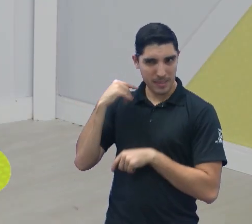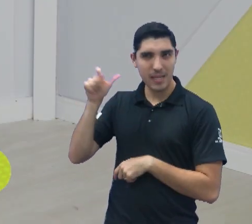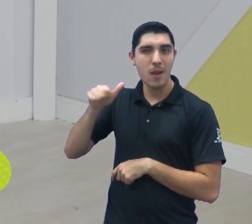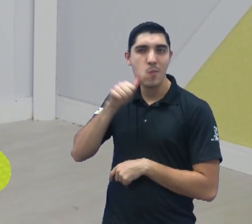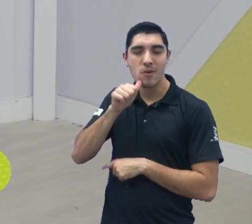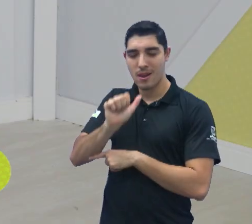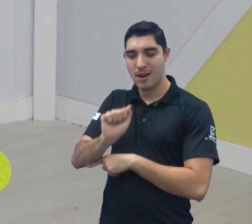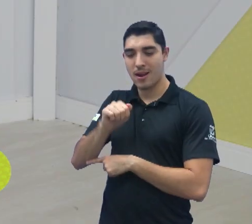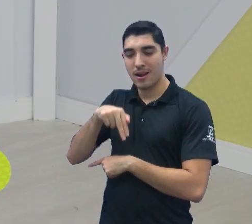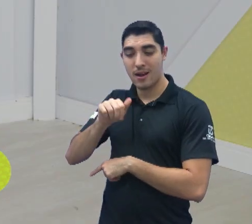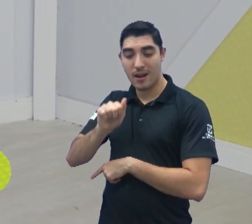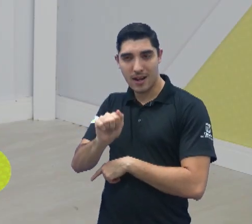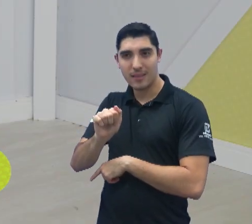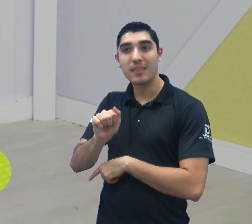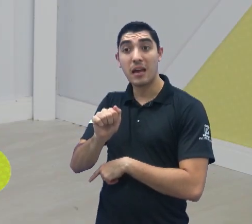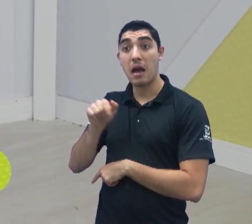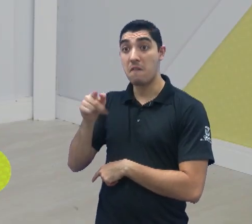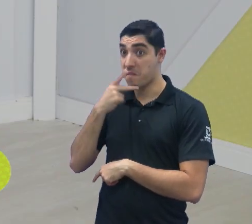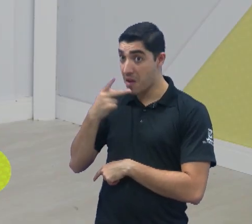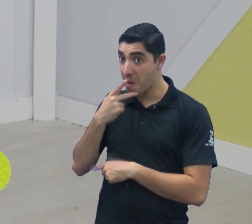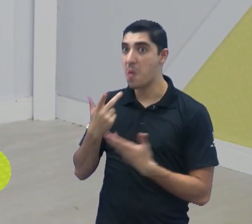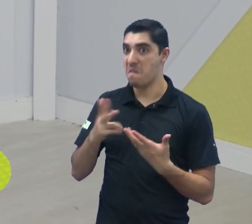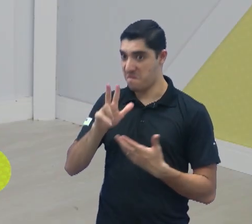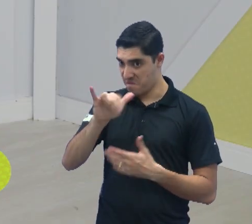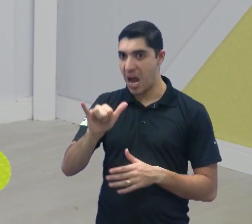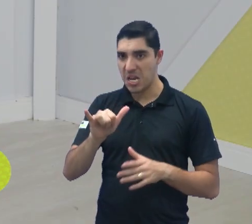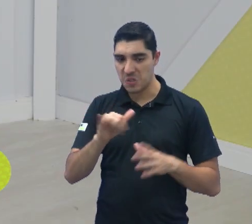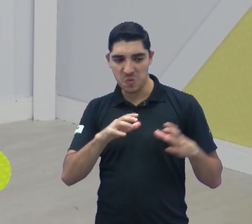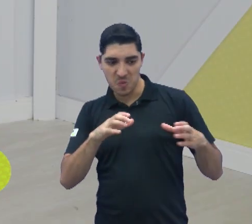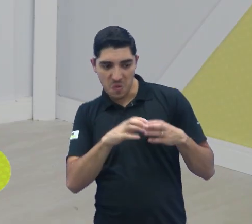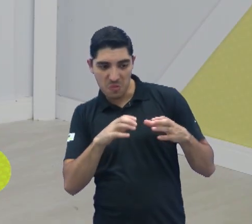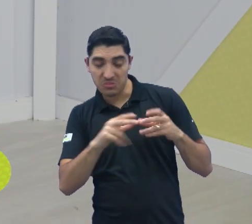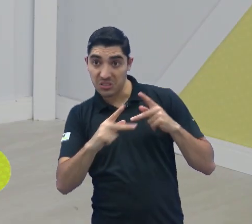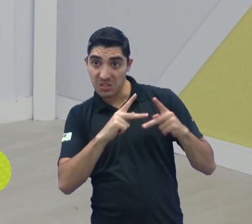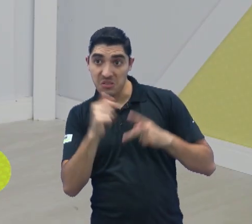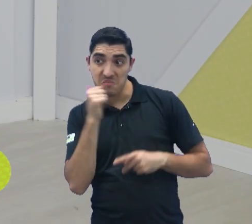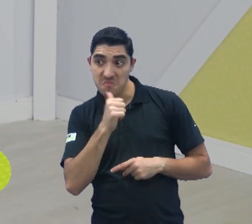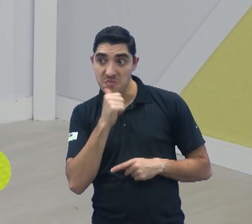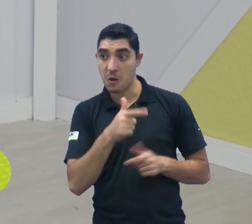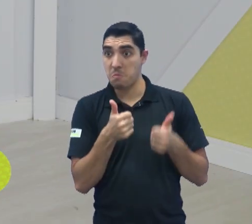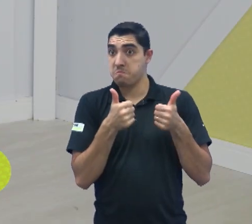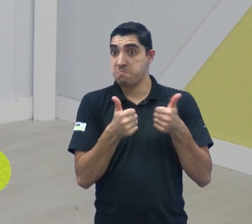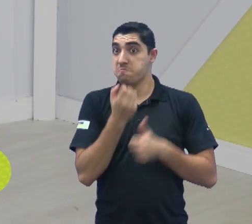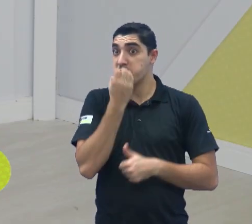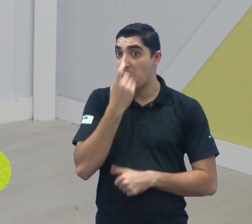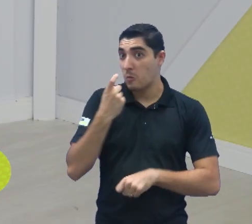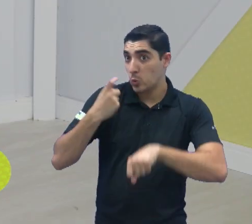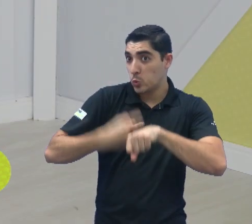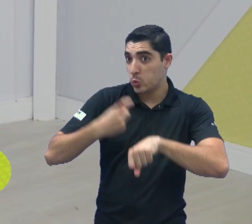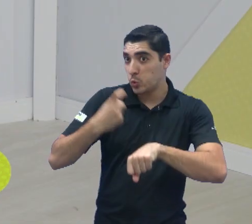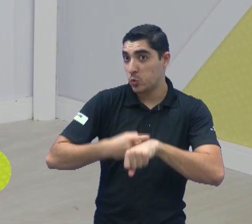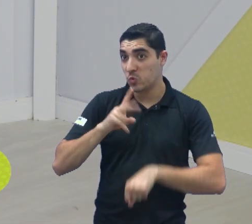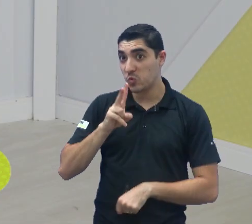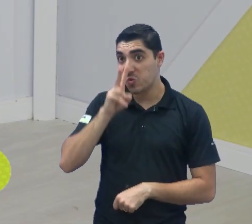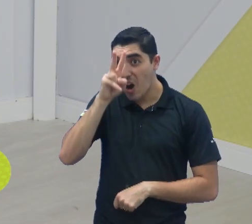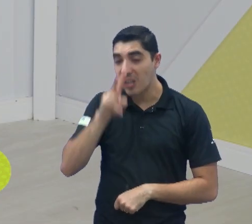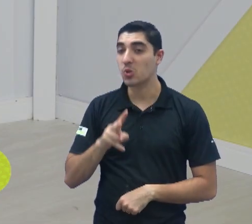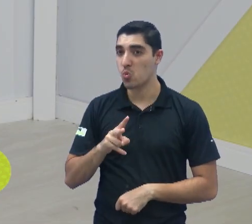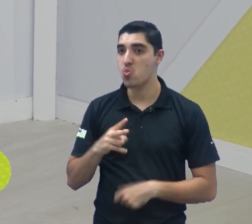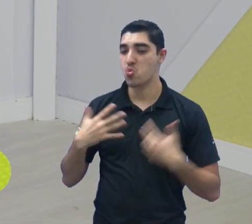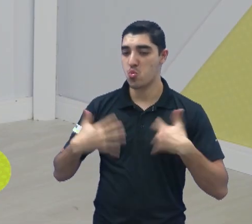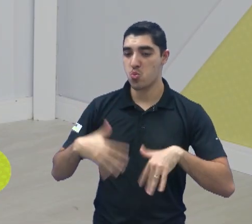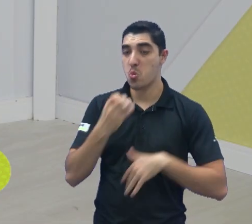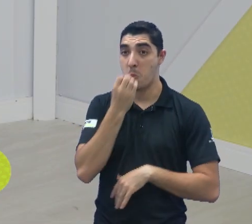basquetebol feminino, falou que vem coisa boa aí, não tenho dúvida, o time que está sendo montado para a disputa da LBF, Campeonato Paulista, também jogos